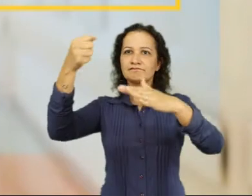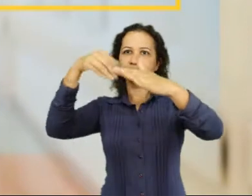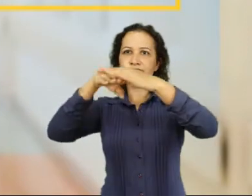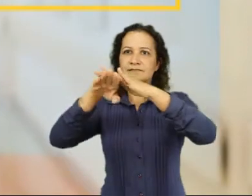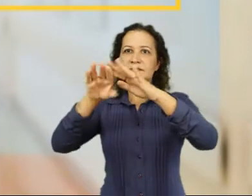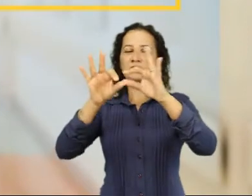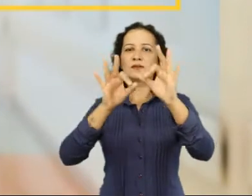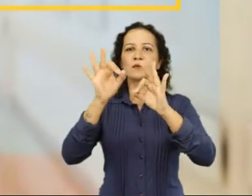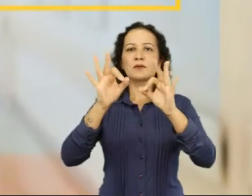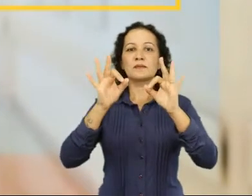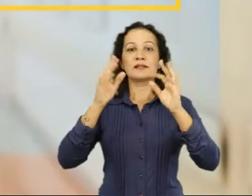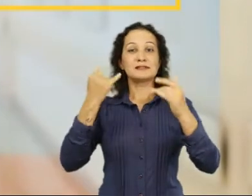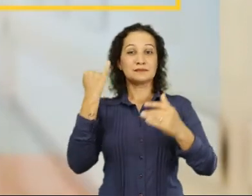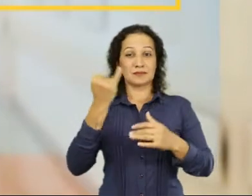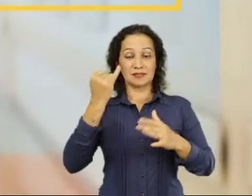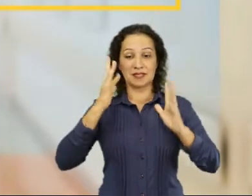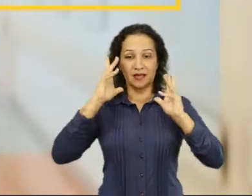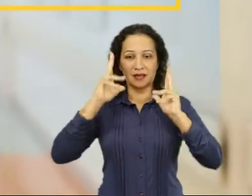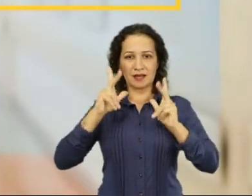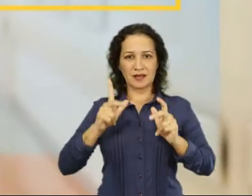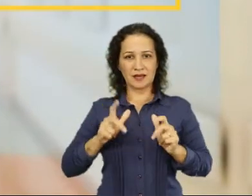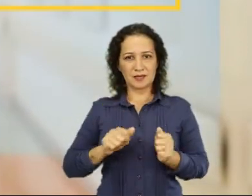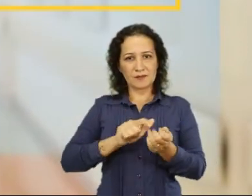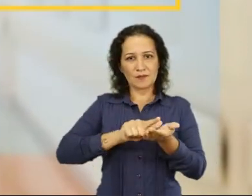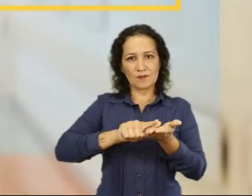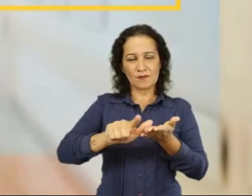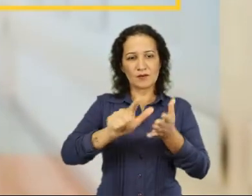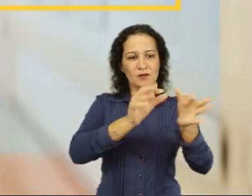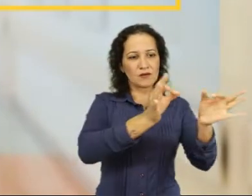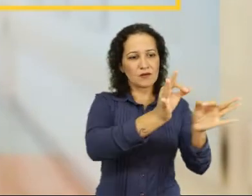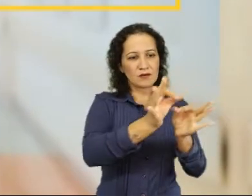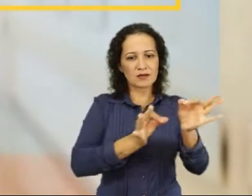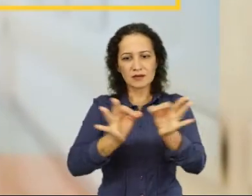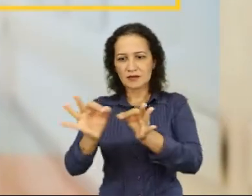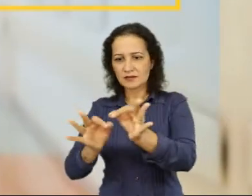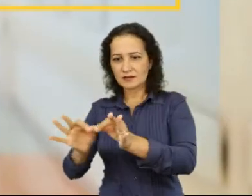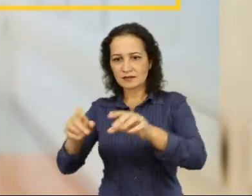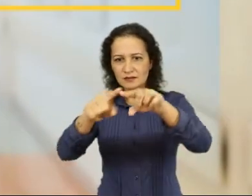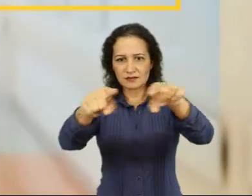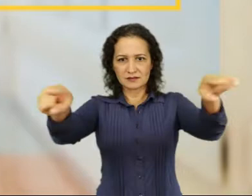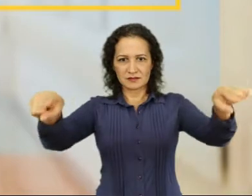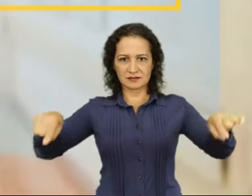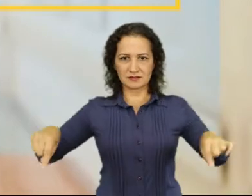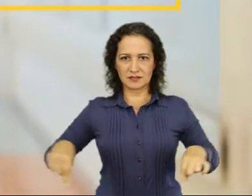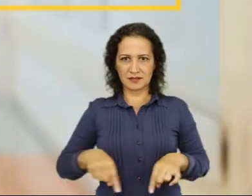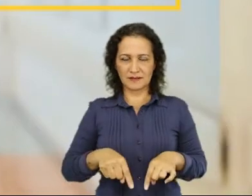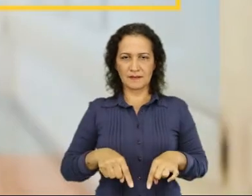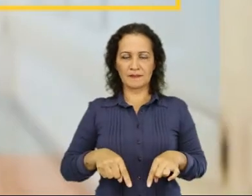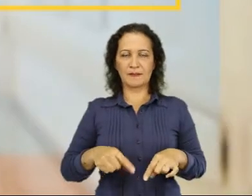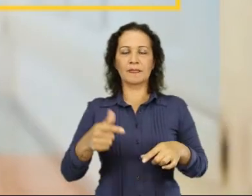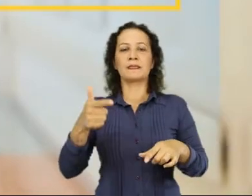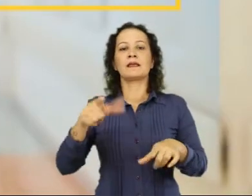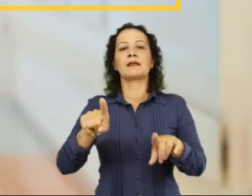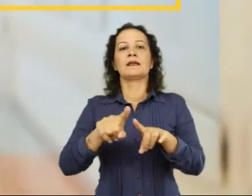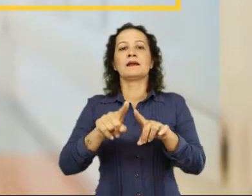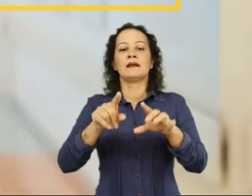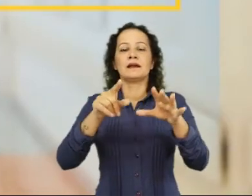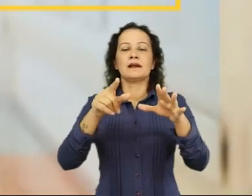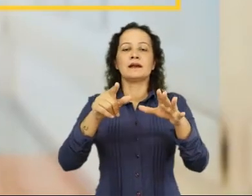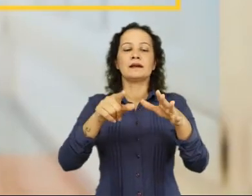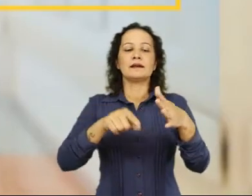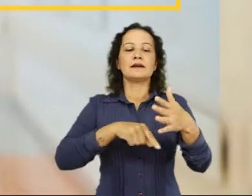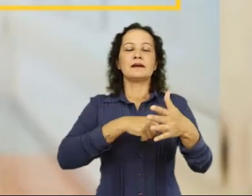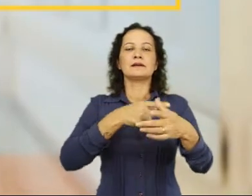a limpeza concorrente e a organização da sala de vacina. Nesse sentido, nós temos também a organização